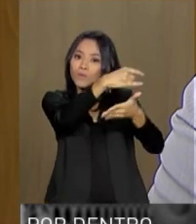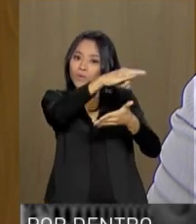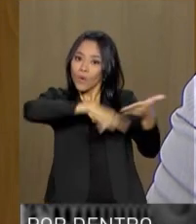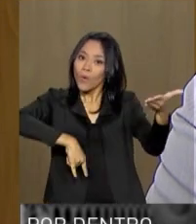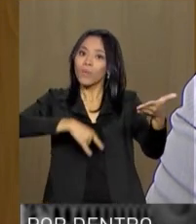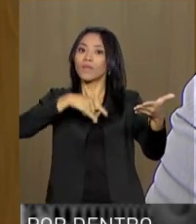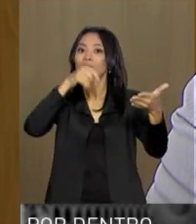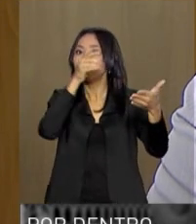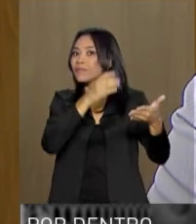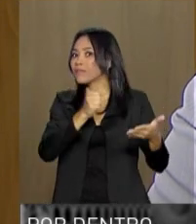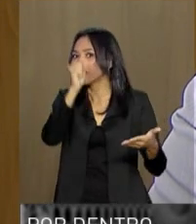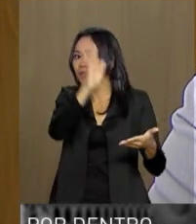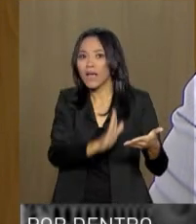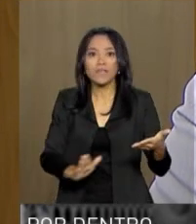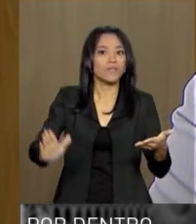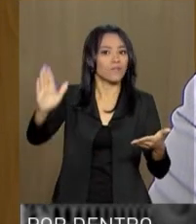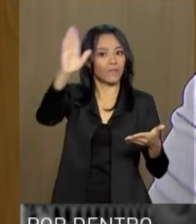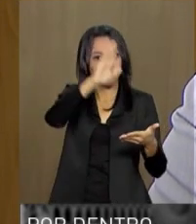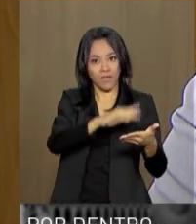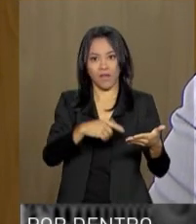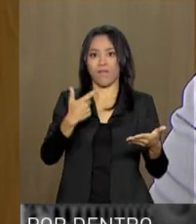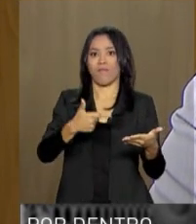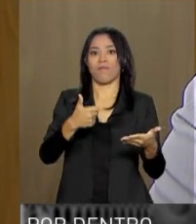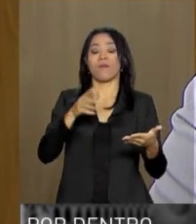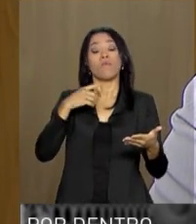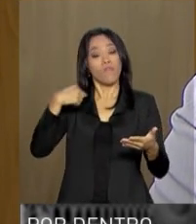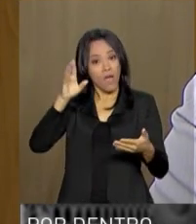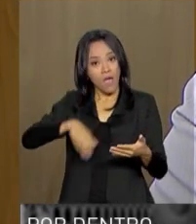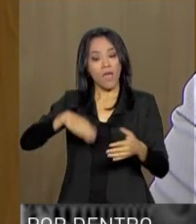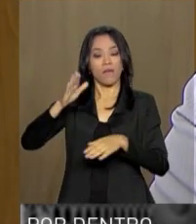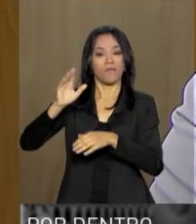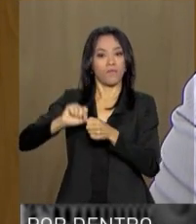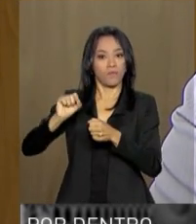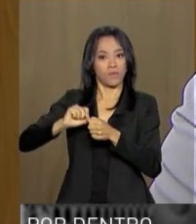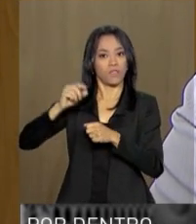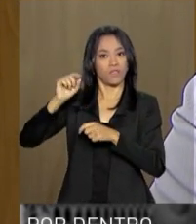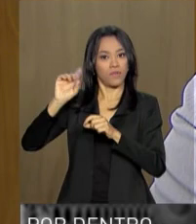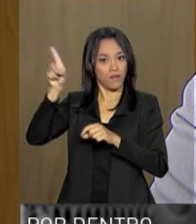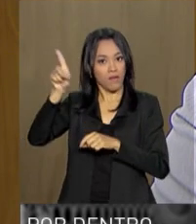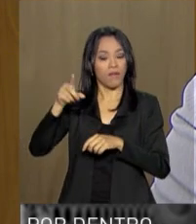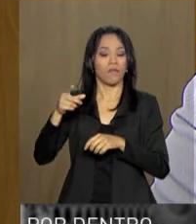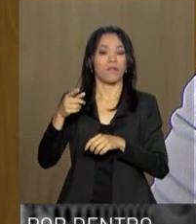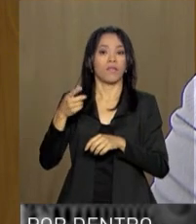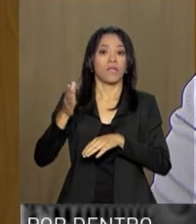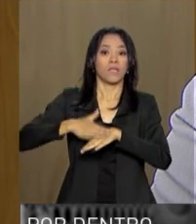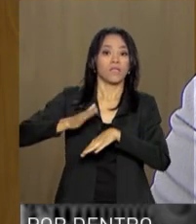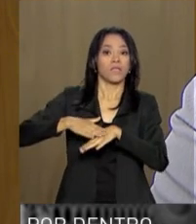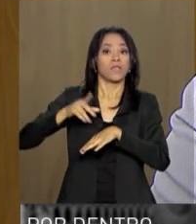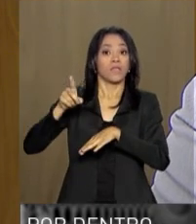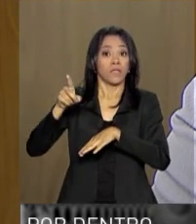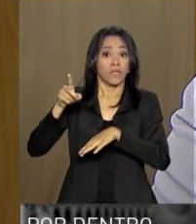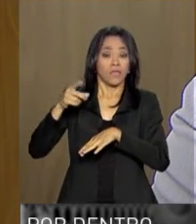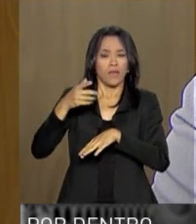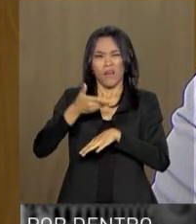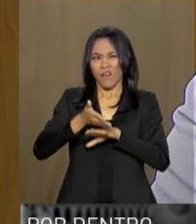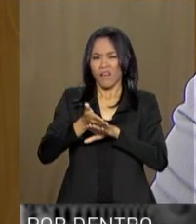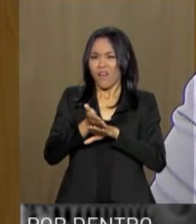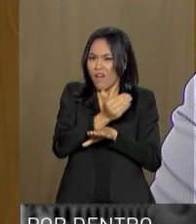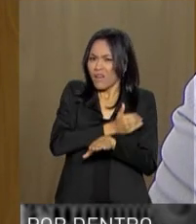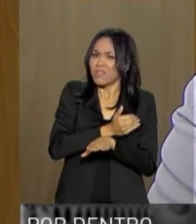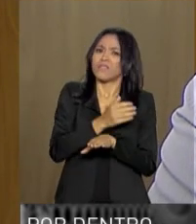ações em genebra para que nós possamos né e se possível possivelmente antes de setembro no brasil